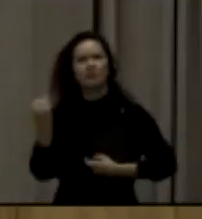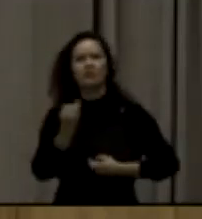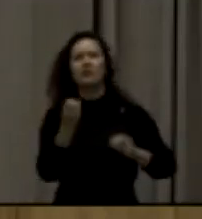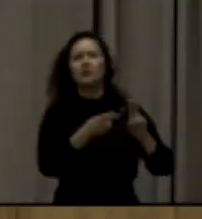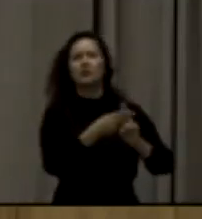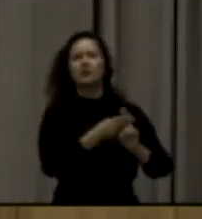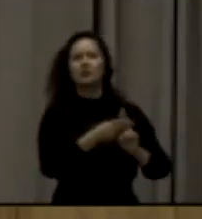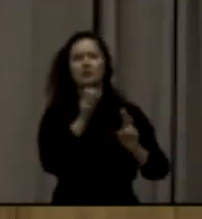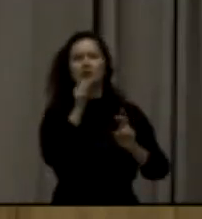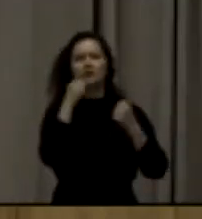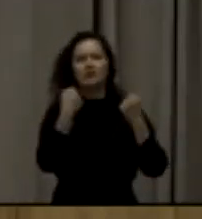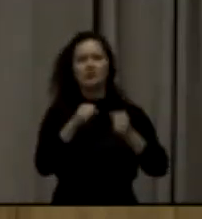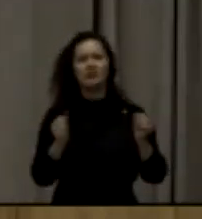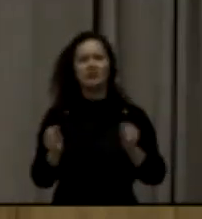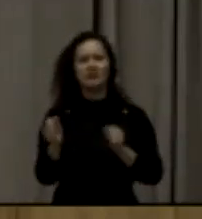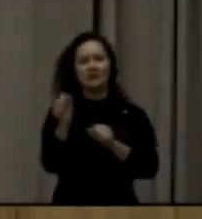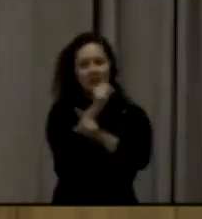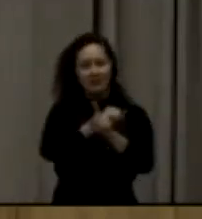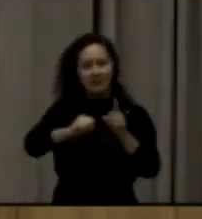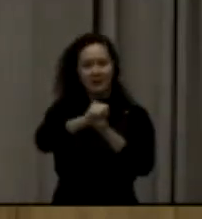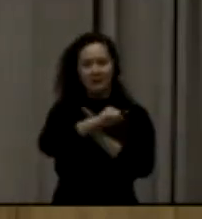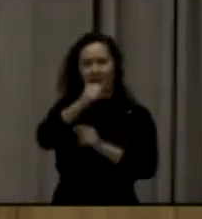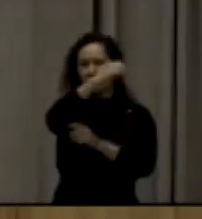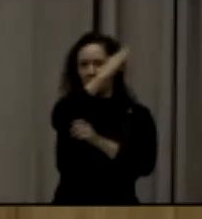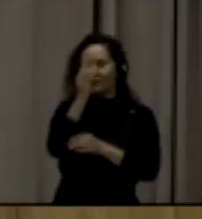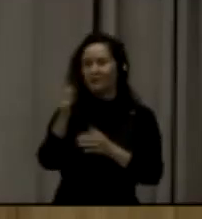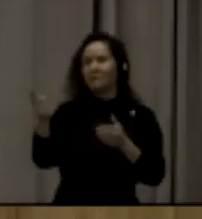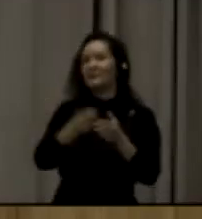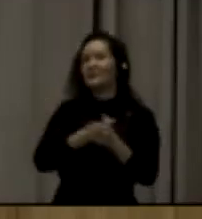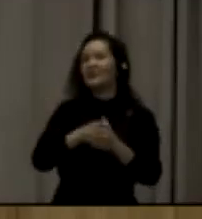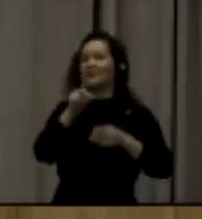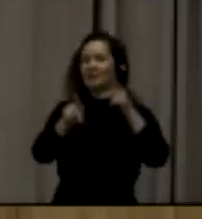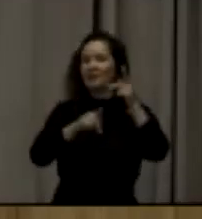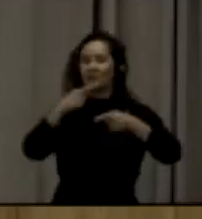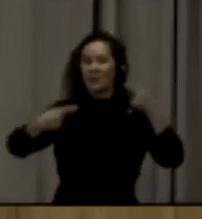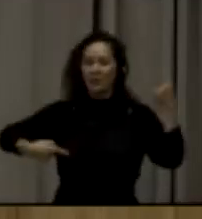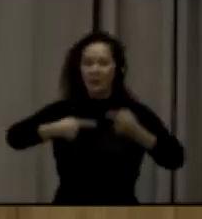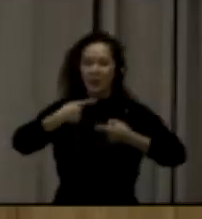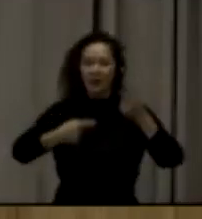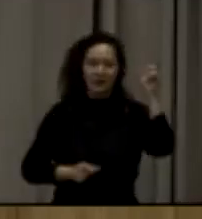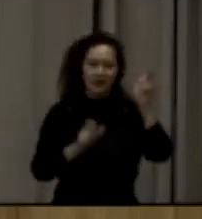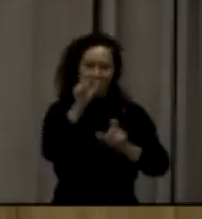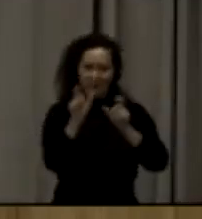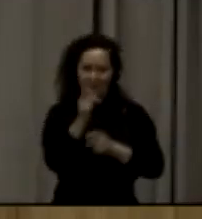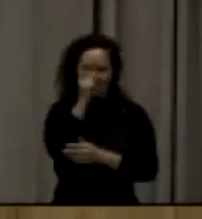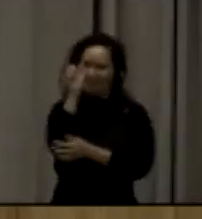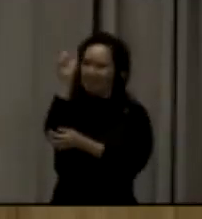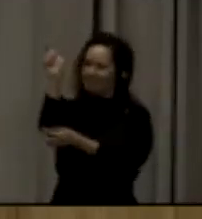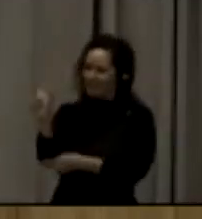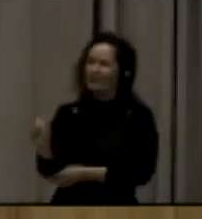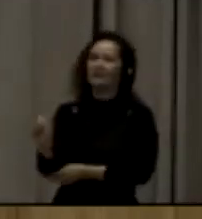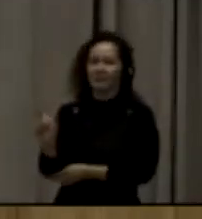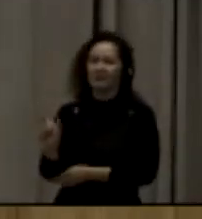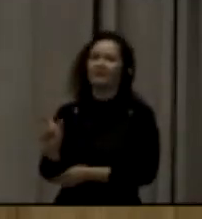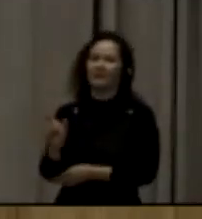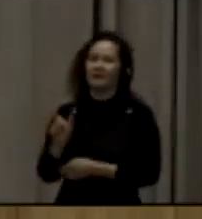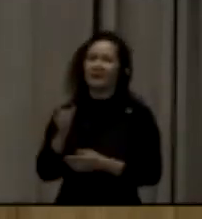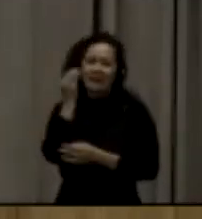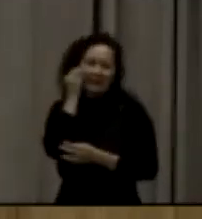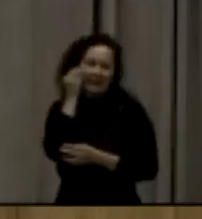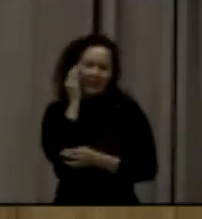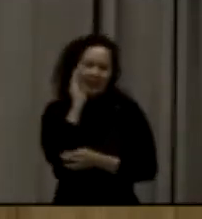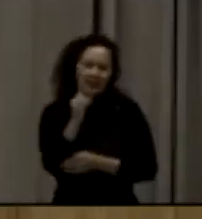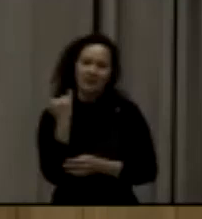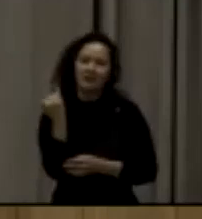SUS deve ainda à sociedade brasileira, à população brasileira, uma política de pessoal. Houve